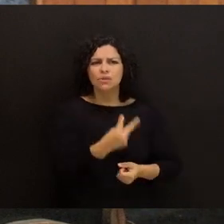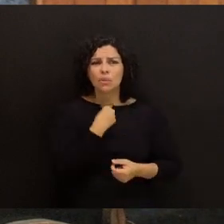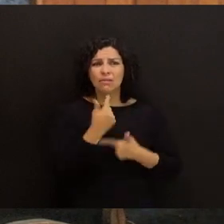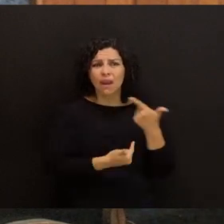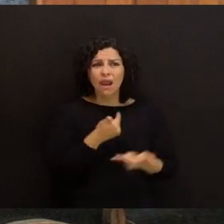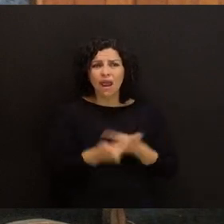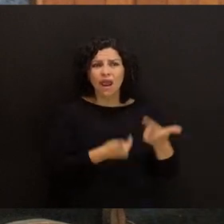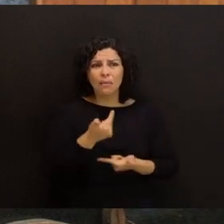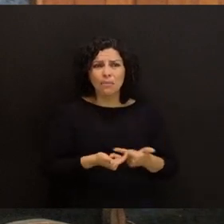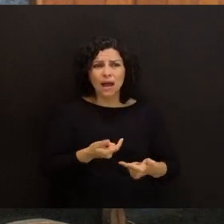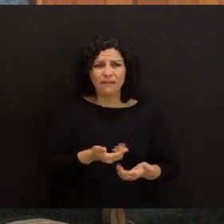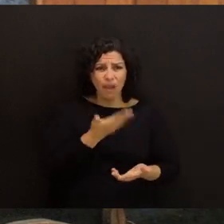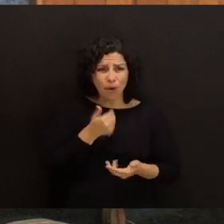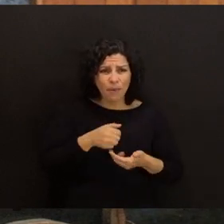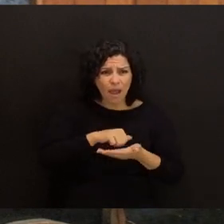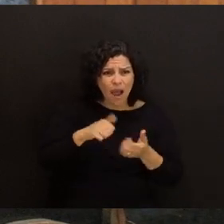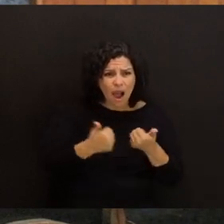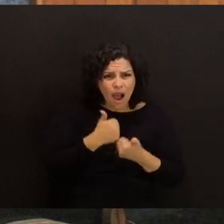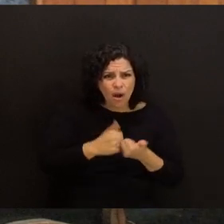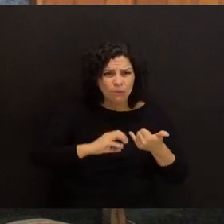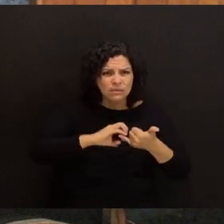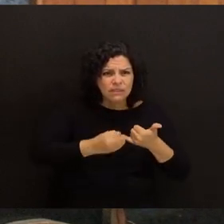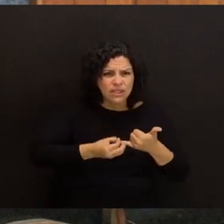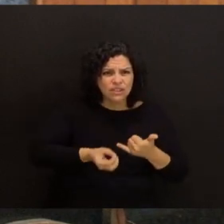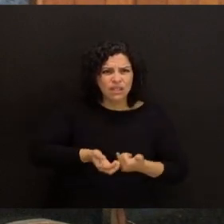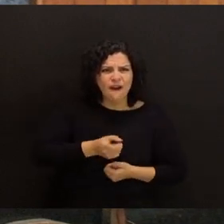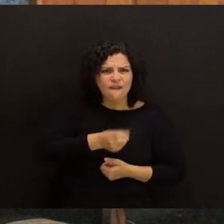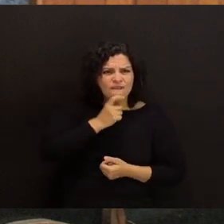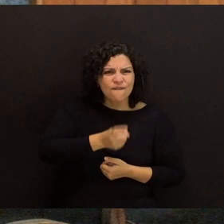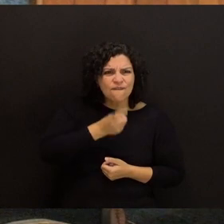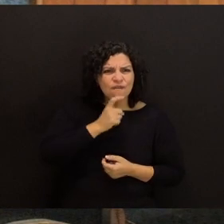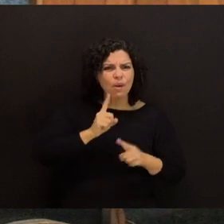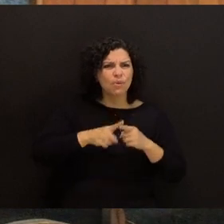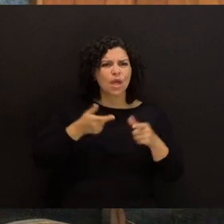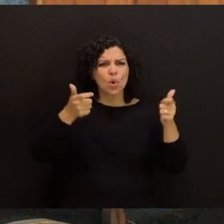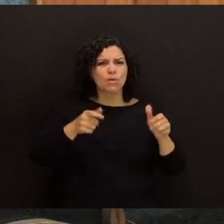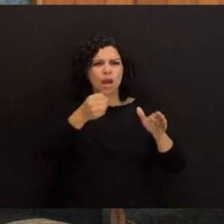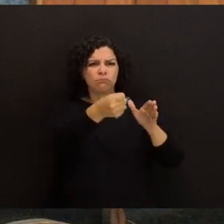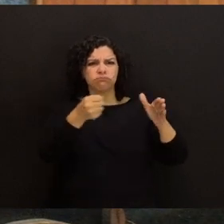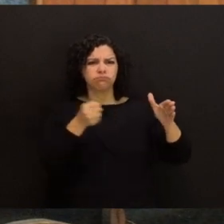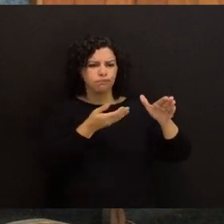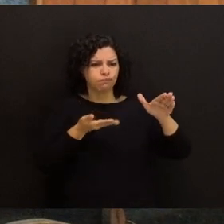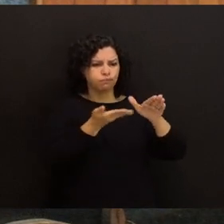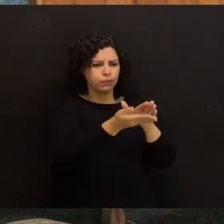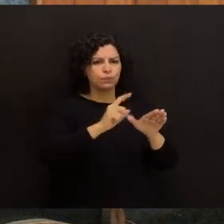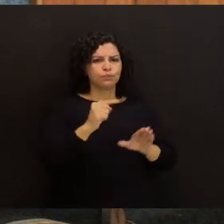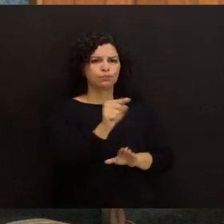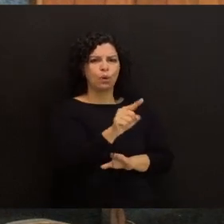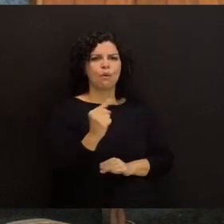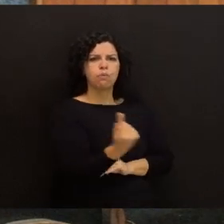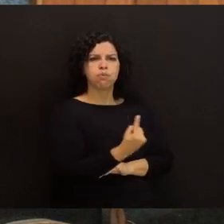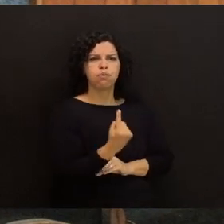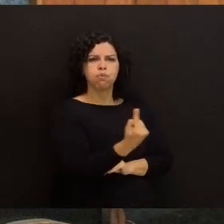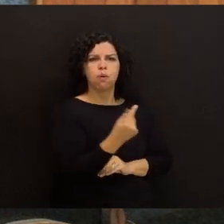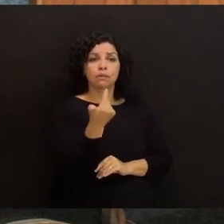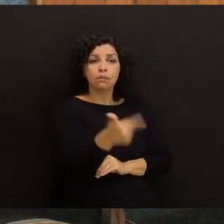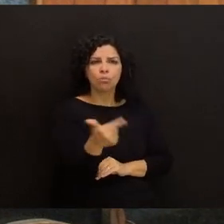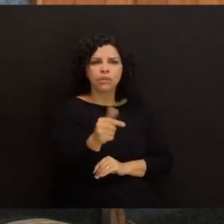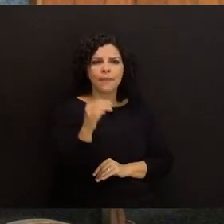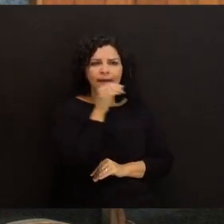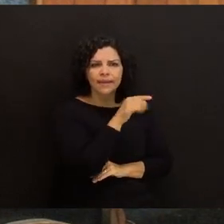um funcionário um profissional tem que comer comida fria porque não tem um microondas para poder esquentar a própria comida